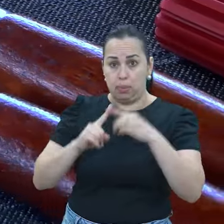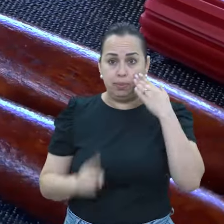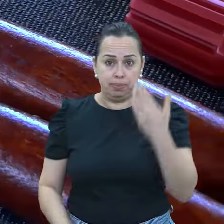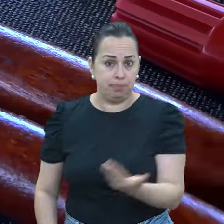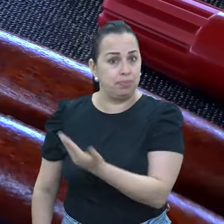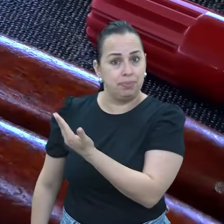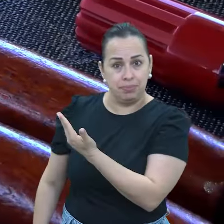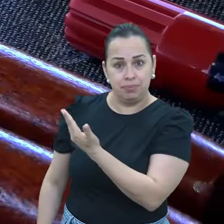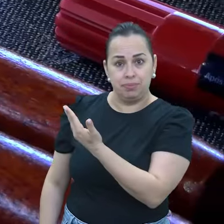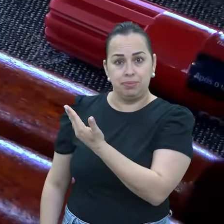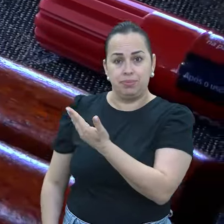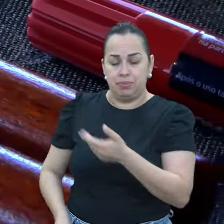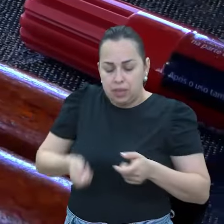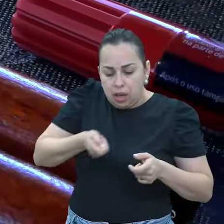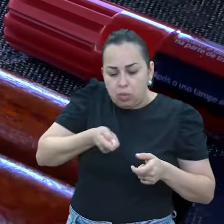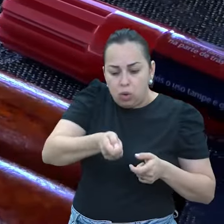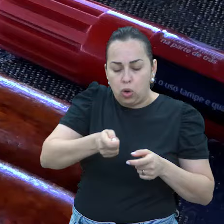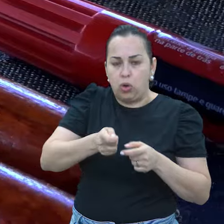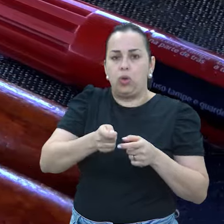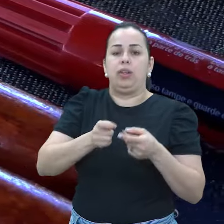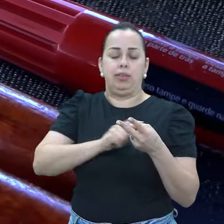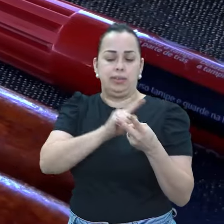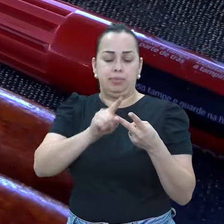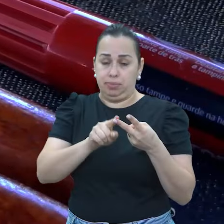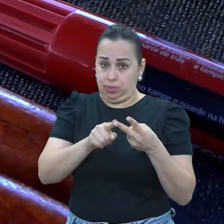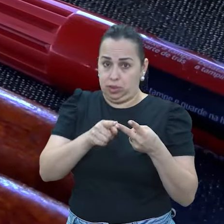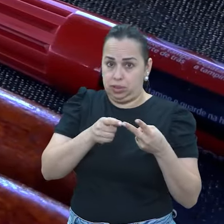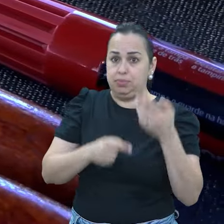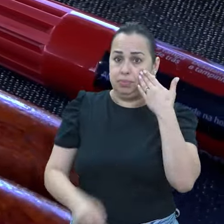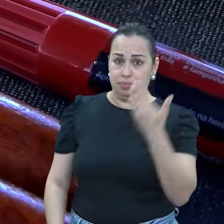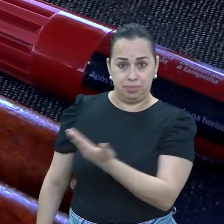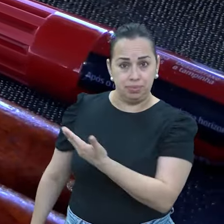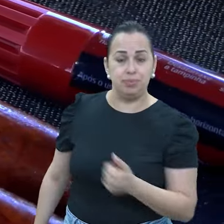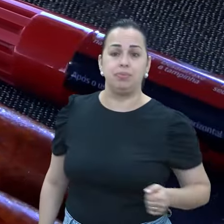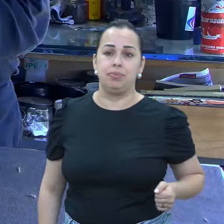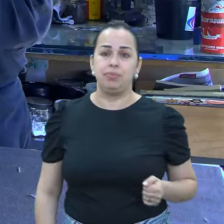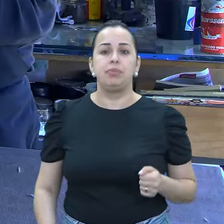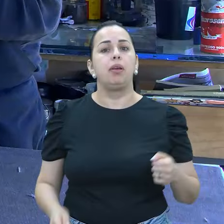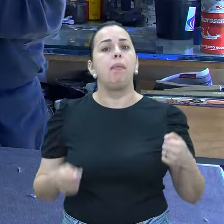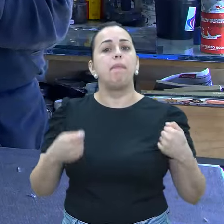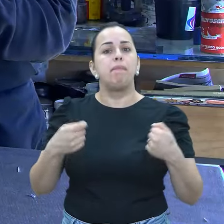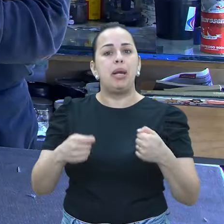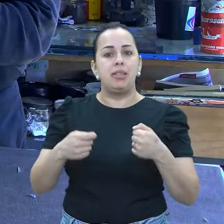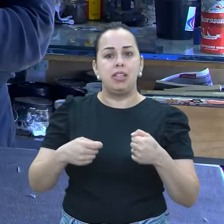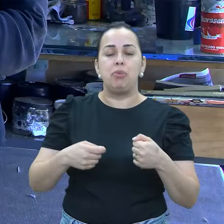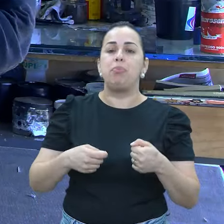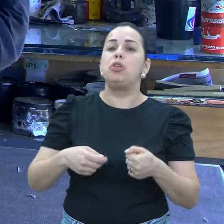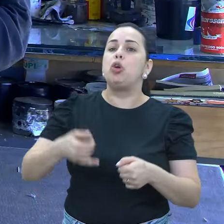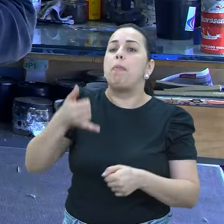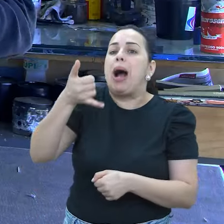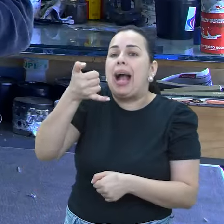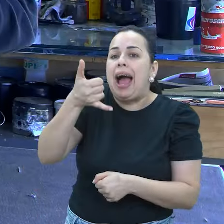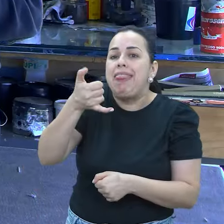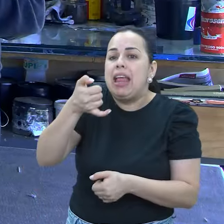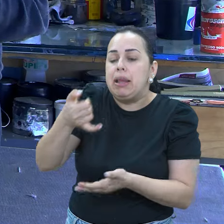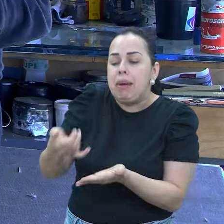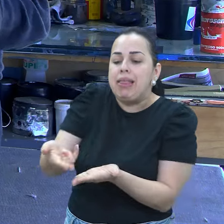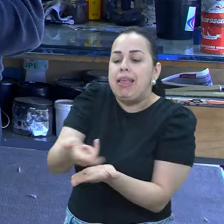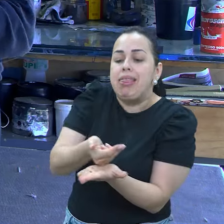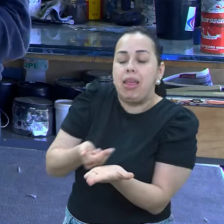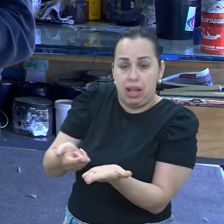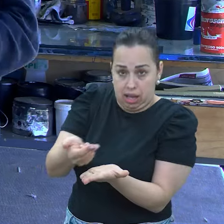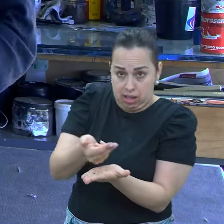ferramentas importantes, que é uma goiva em U, uma goiva em V e uma faca. A gente vai precisar de uma canetinha para a gente fazer um desenho,